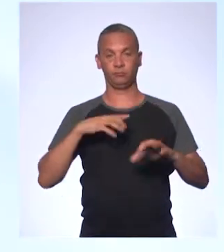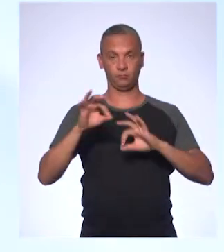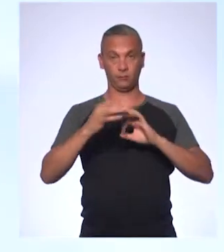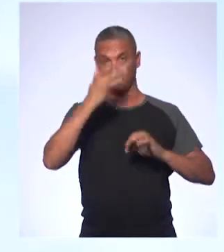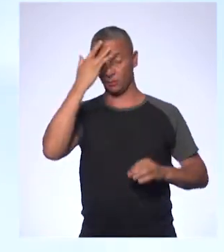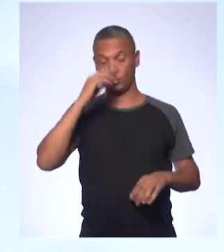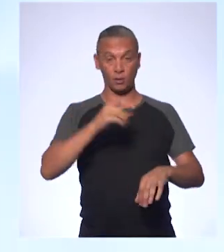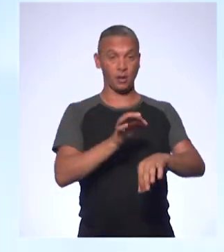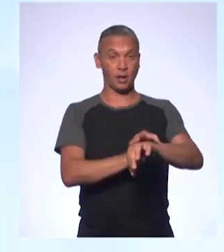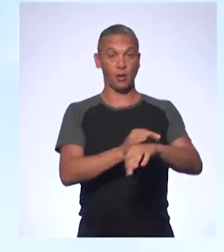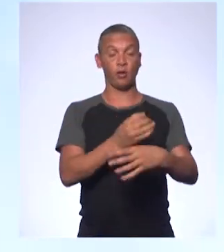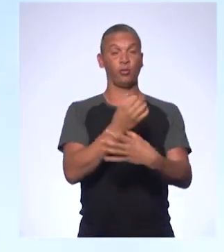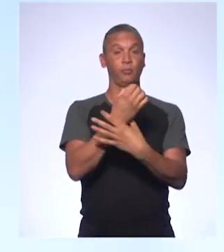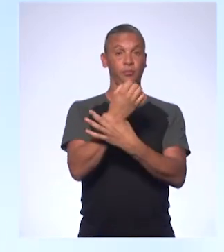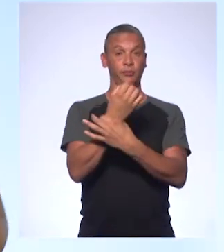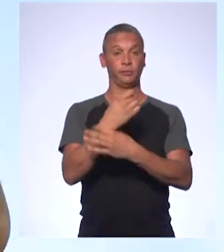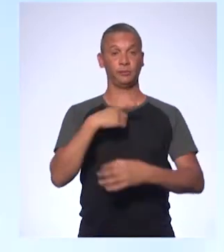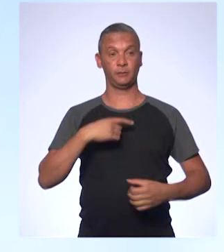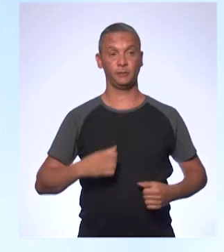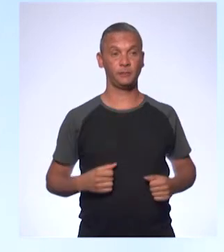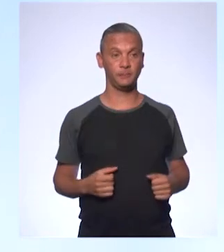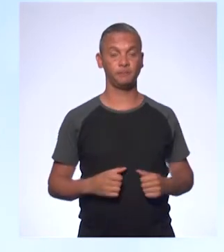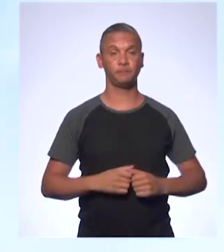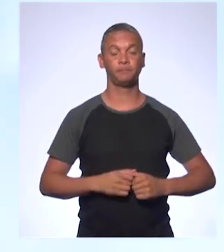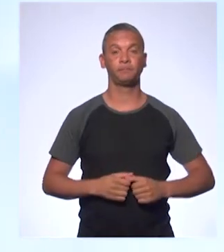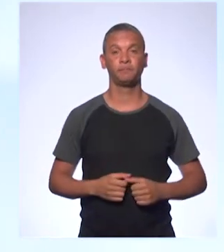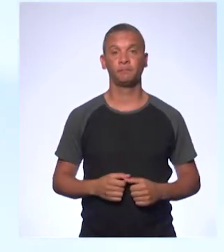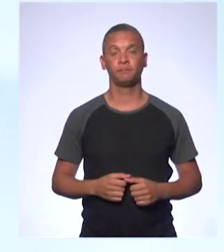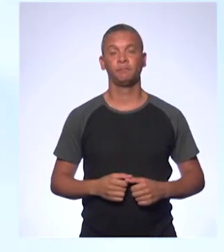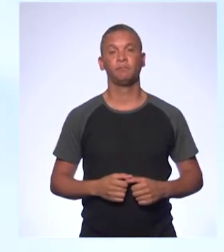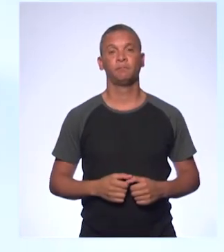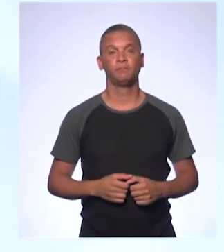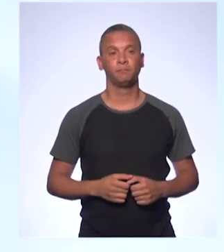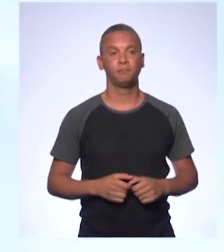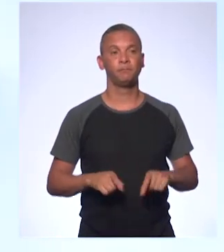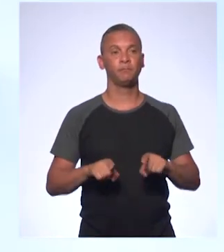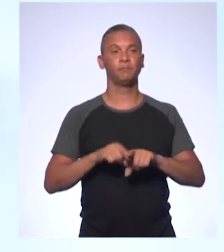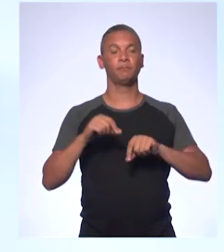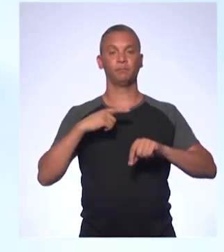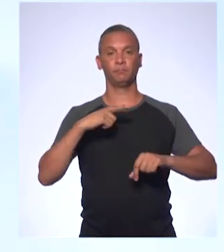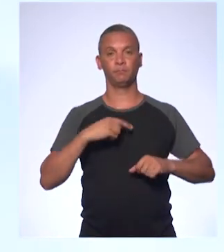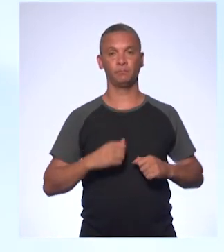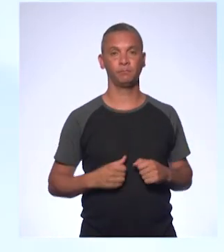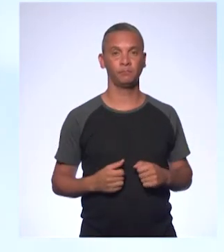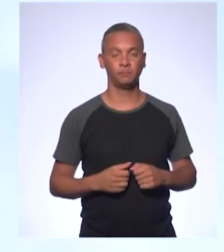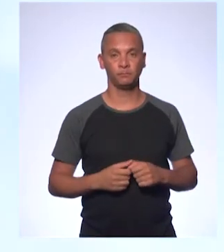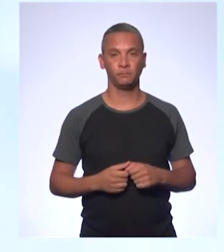se coloca o relógio, né? Ele vai ficar ali. Te regalan,